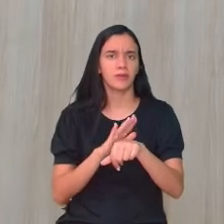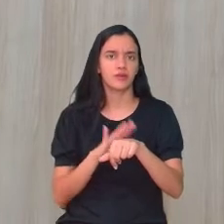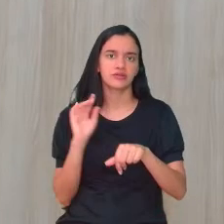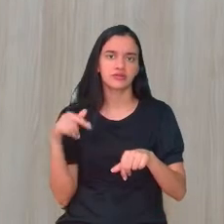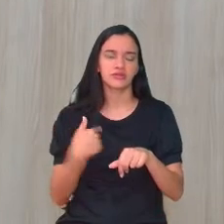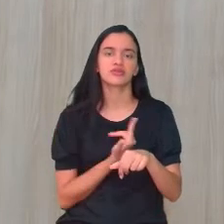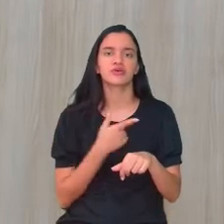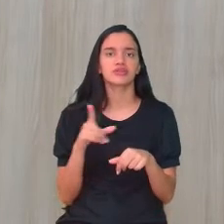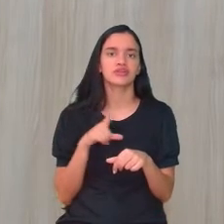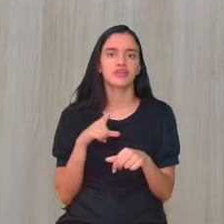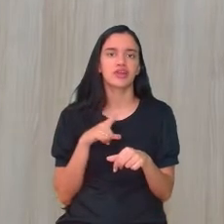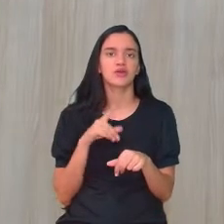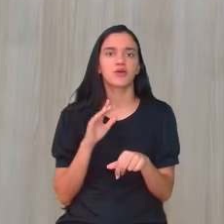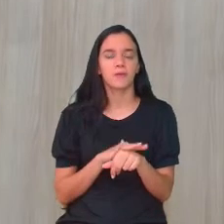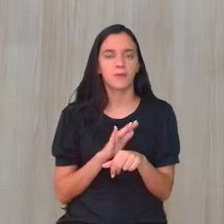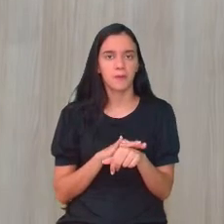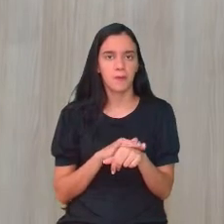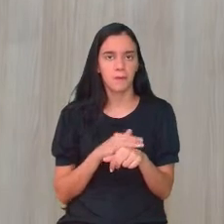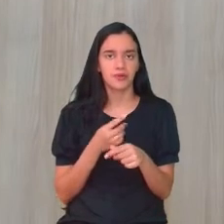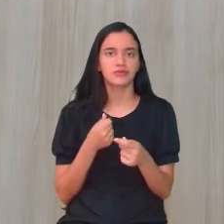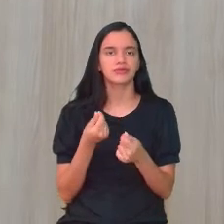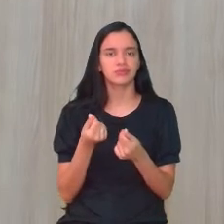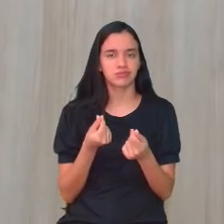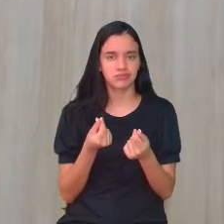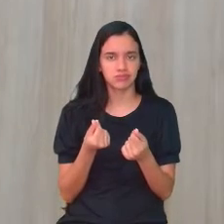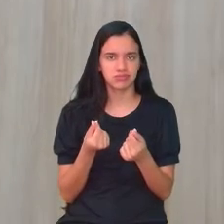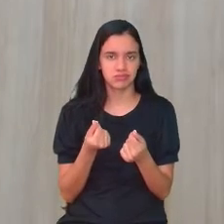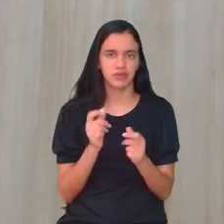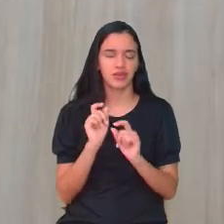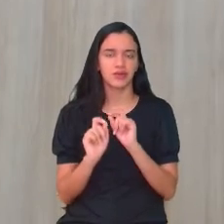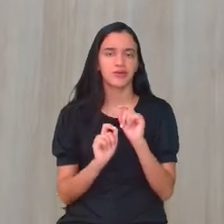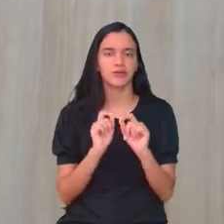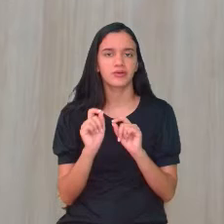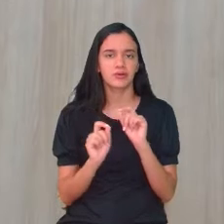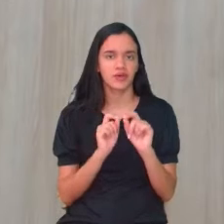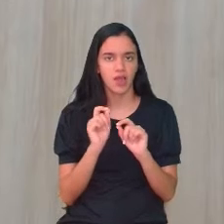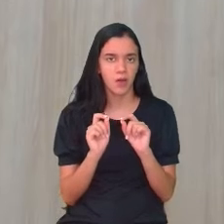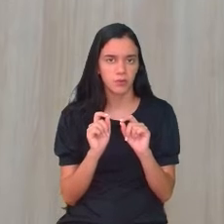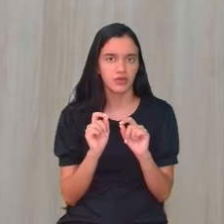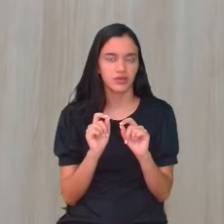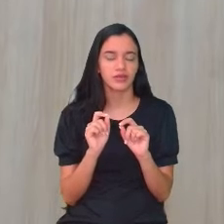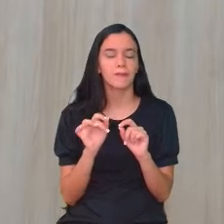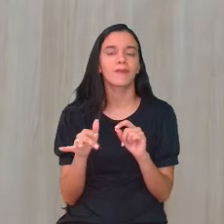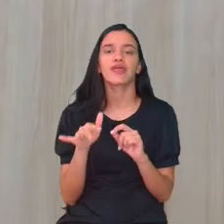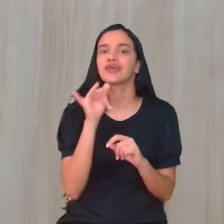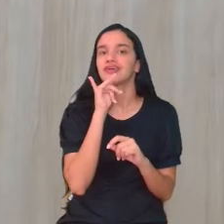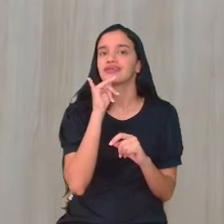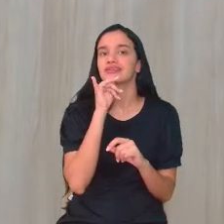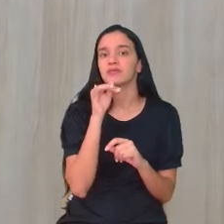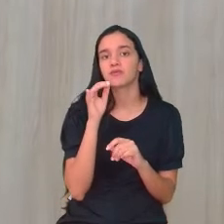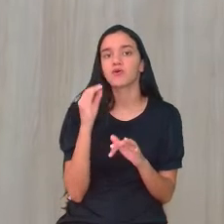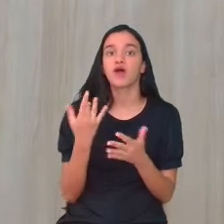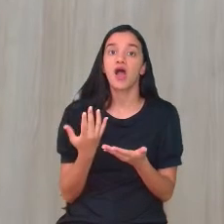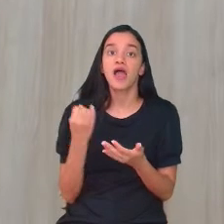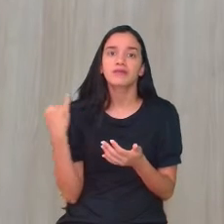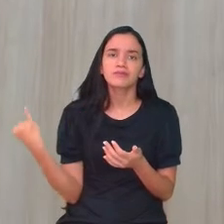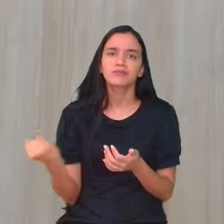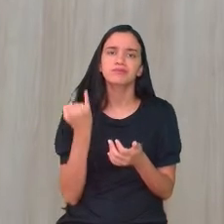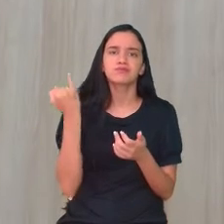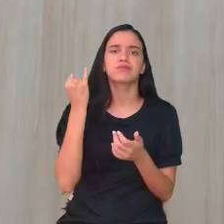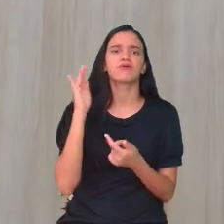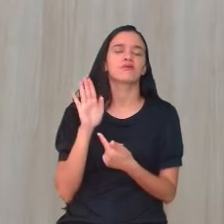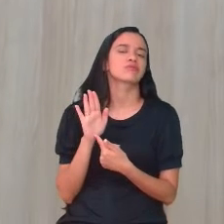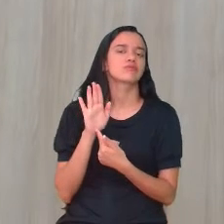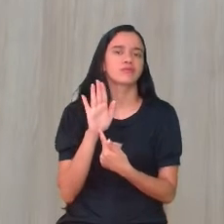a gente tem uma situação de crise muito grande, isso é um pano de fundo ideal para o